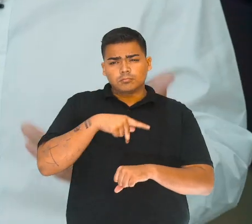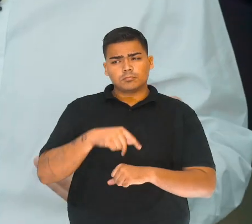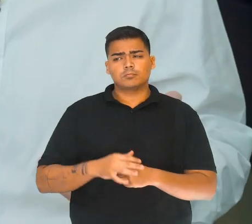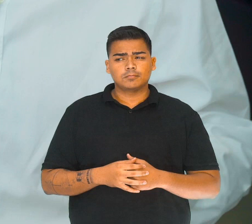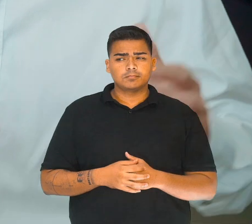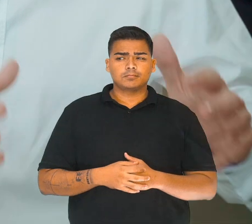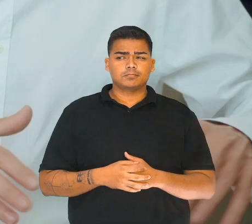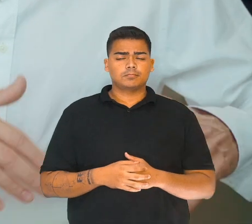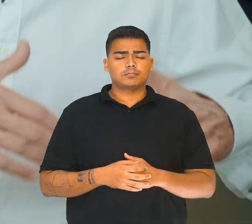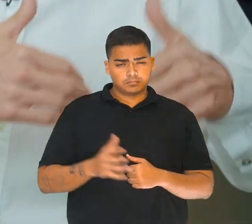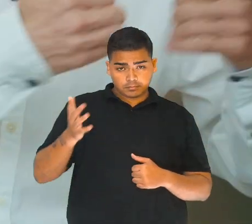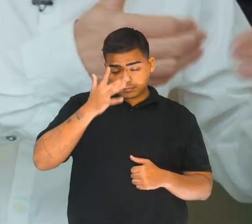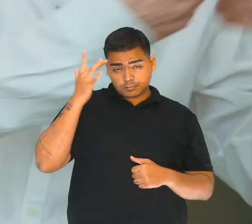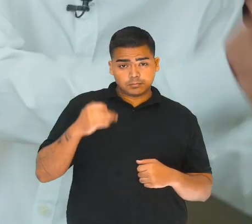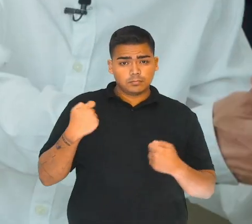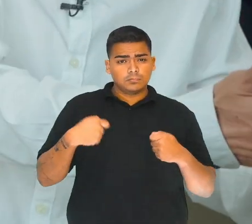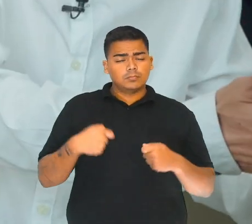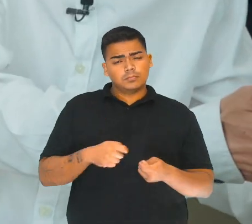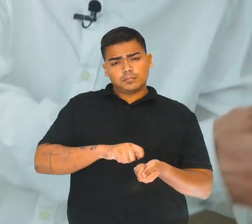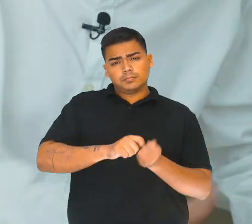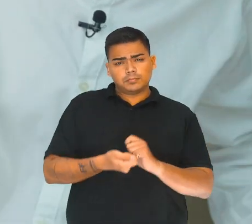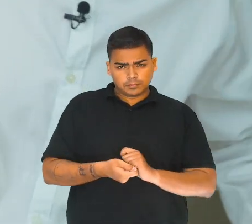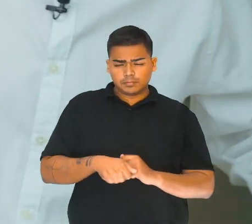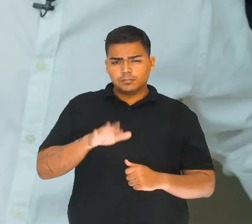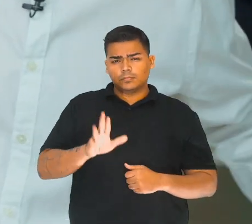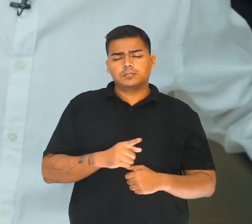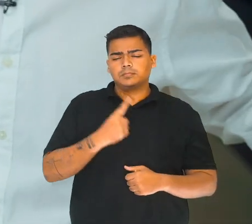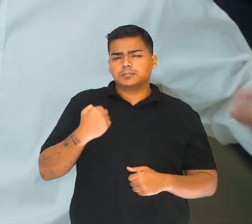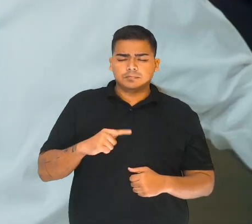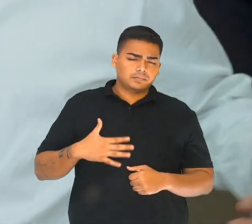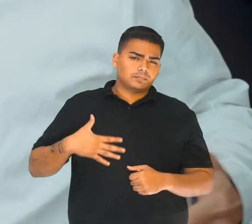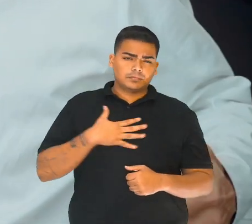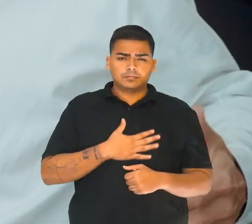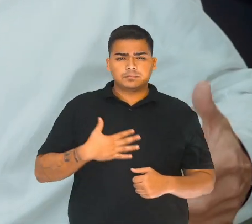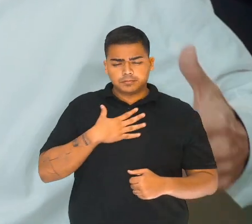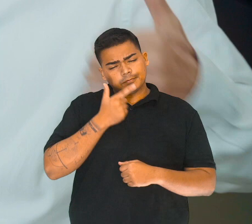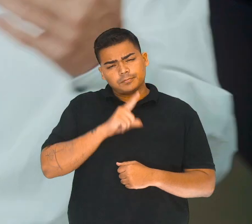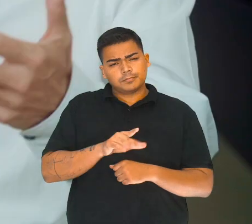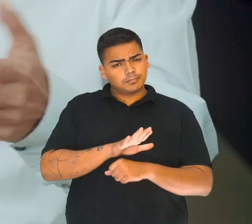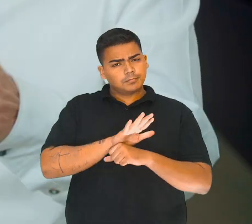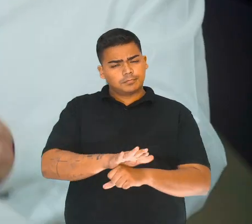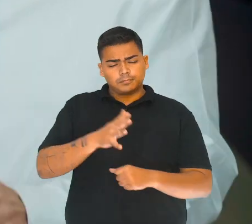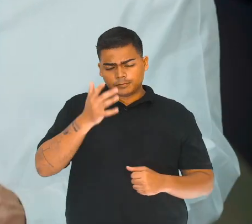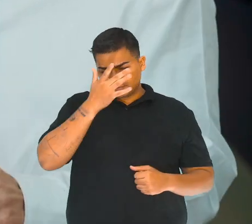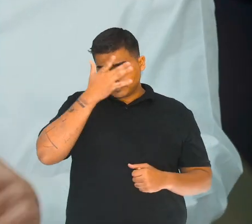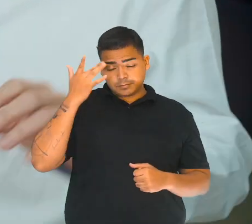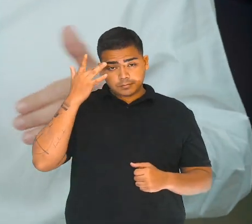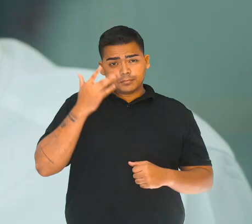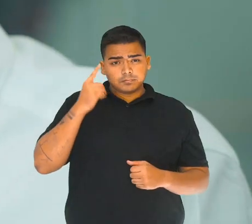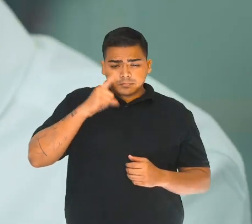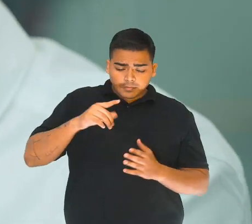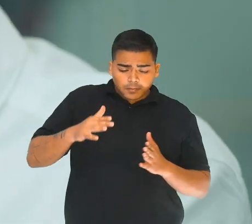Como a gente faz? Que a pessoa tem que adequar na sua própria realidade, mas a gente tem um prazer gigante de ajudar com que essas